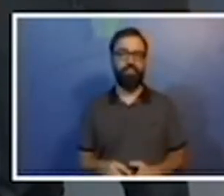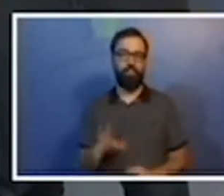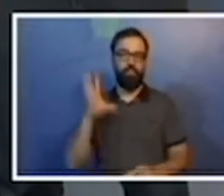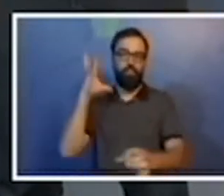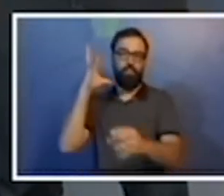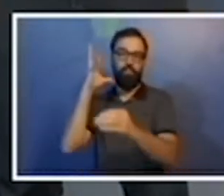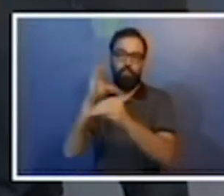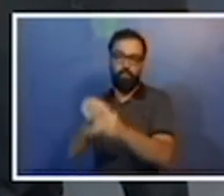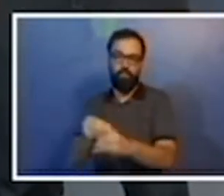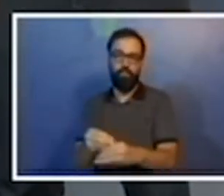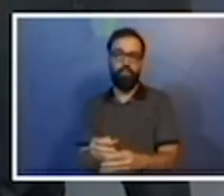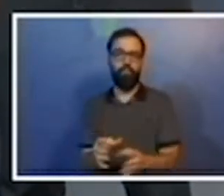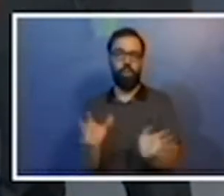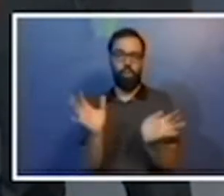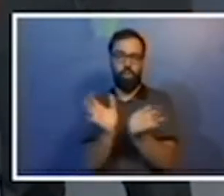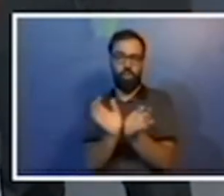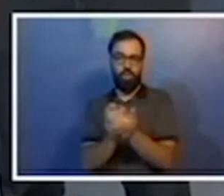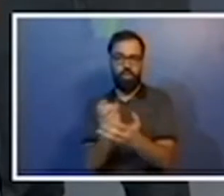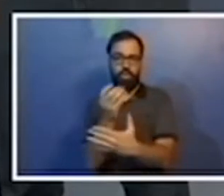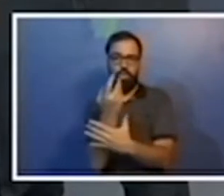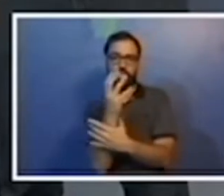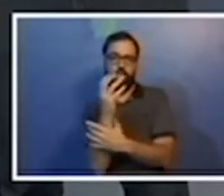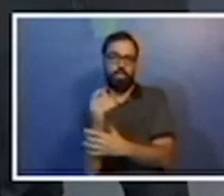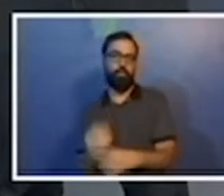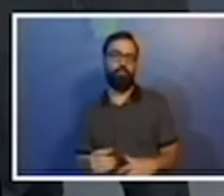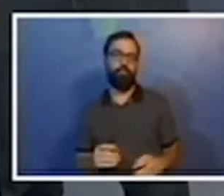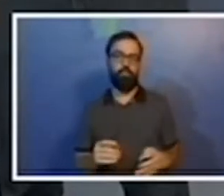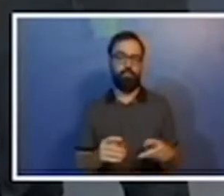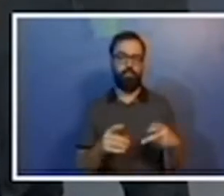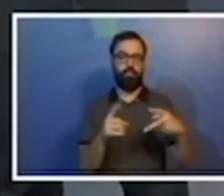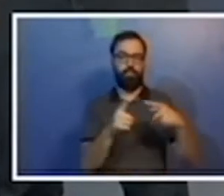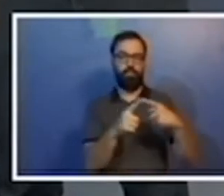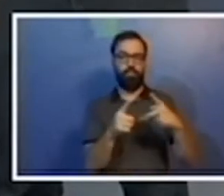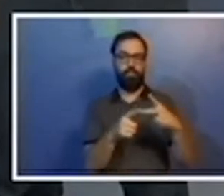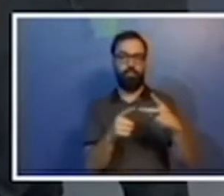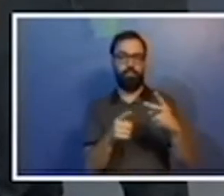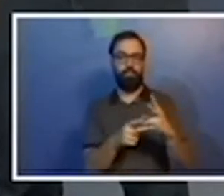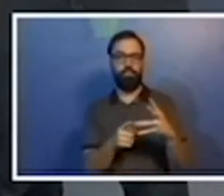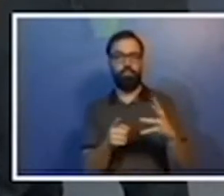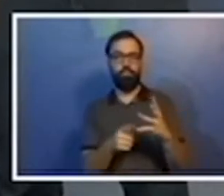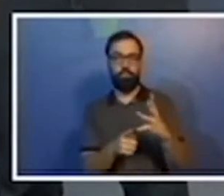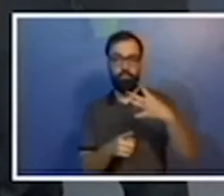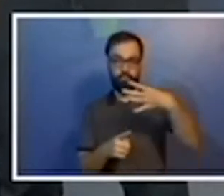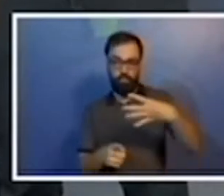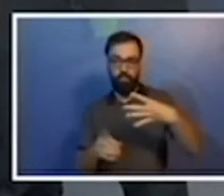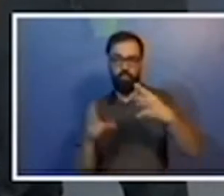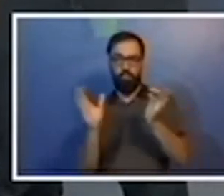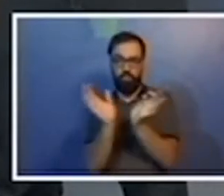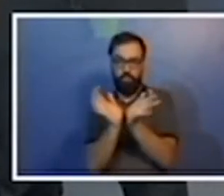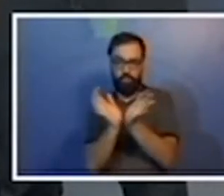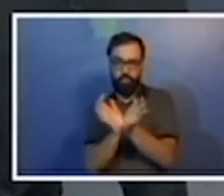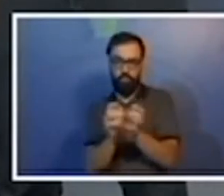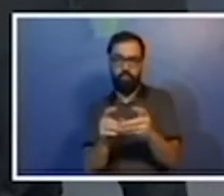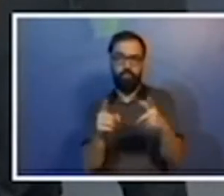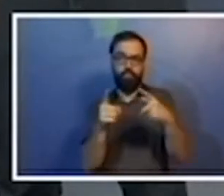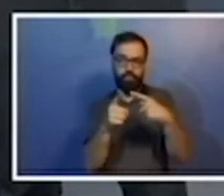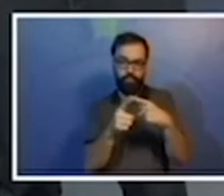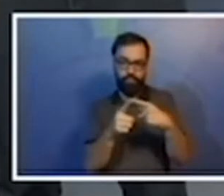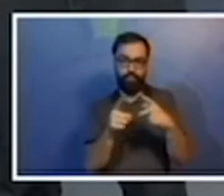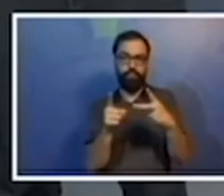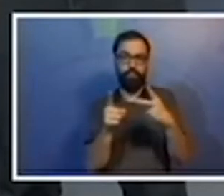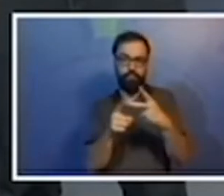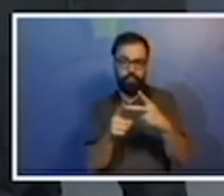sobre o reino vegetal eu falei sobre os quatro grupos de vegetais que existem atualmente que é o reino são os reinos